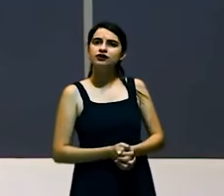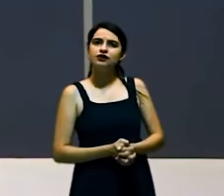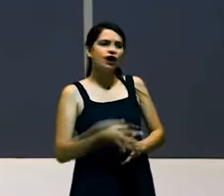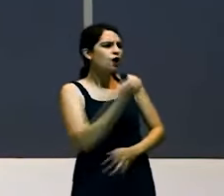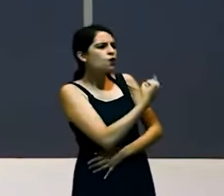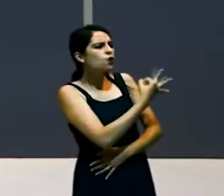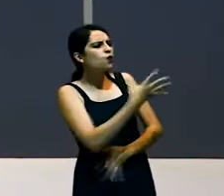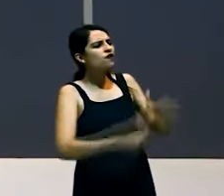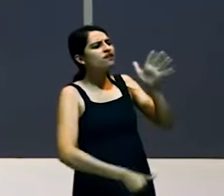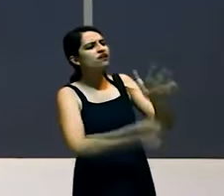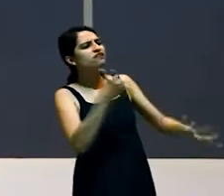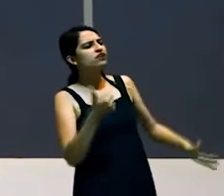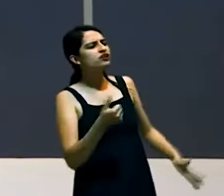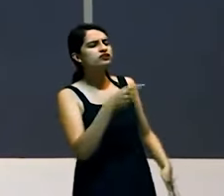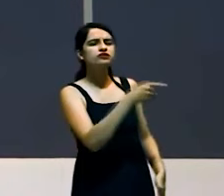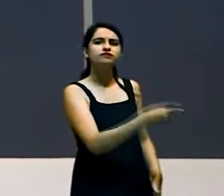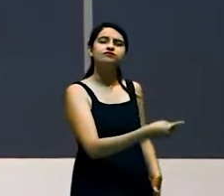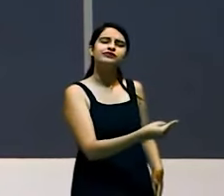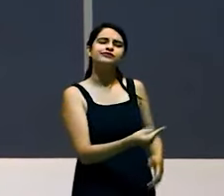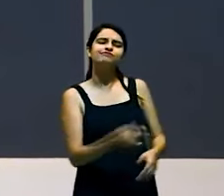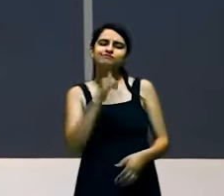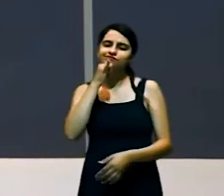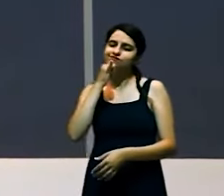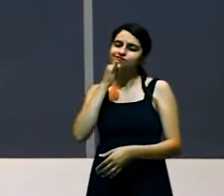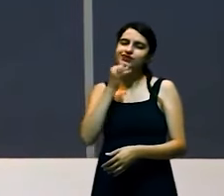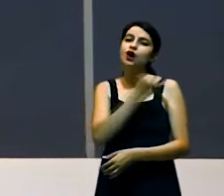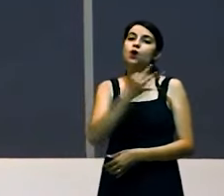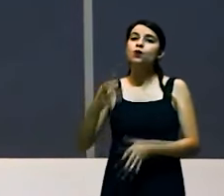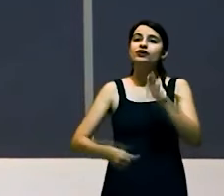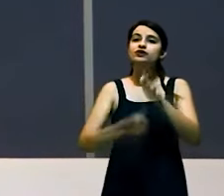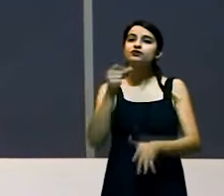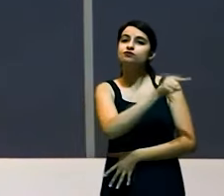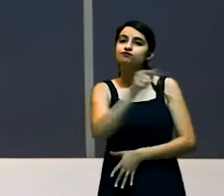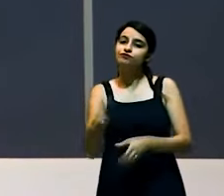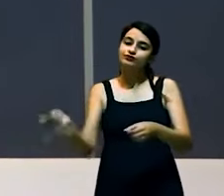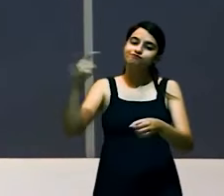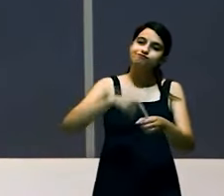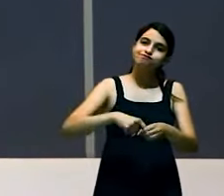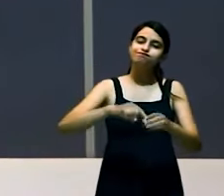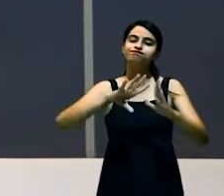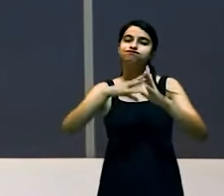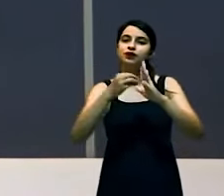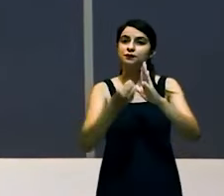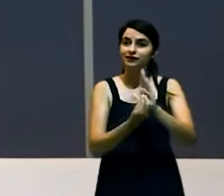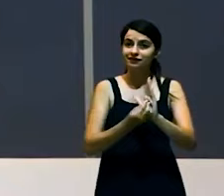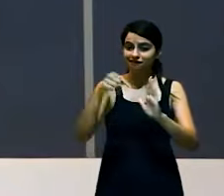Quantas vezes você vem na igreja e está correndo de um lado para o